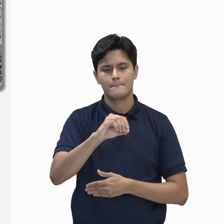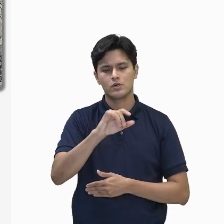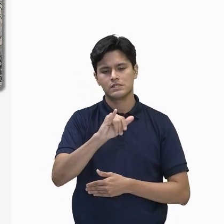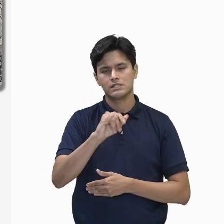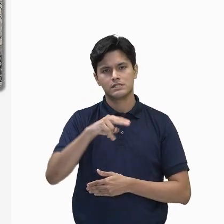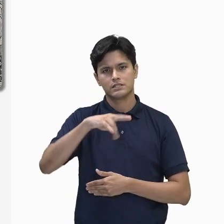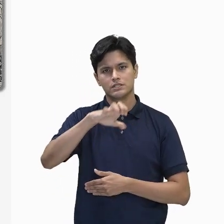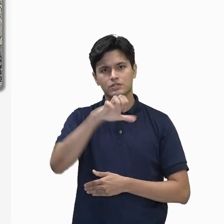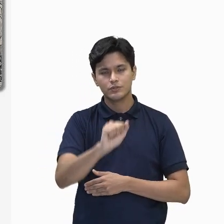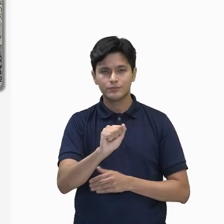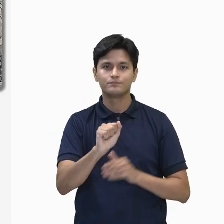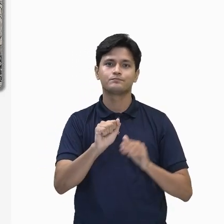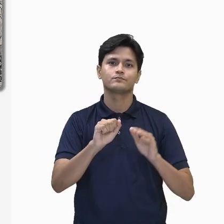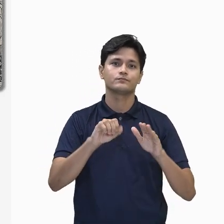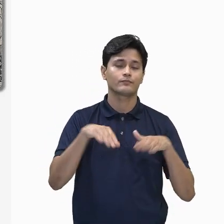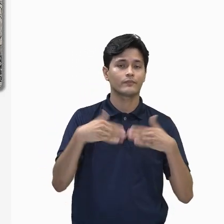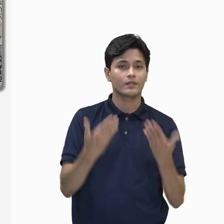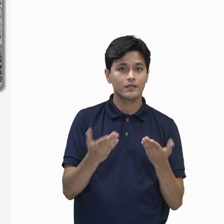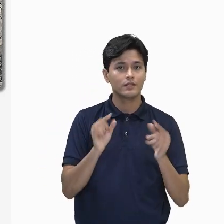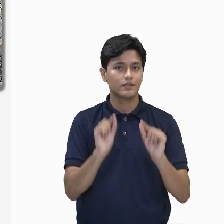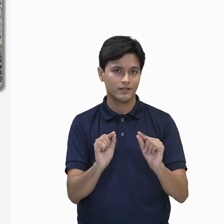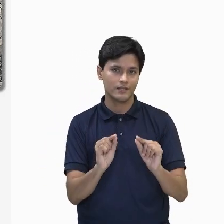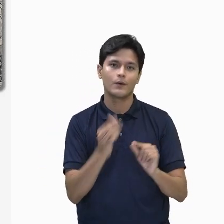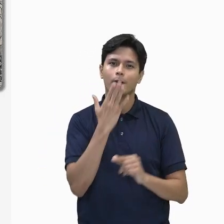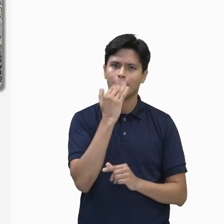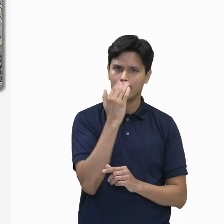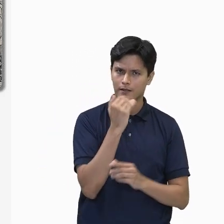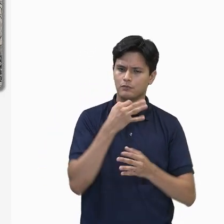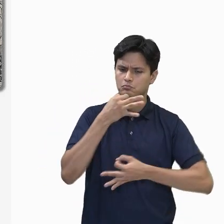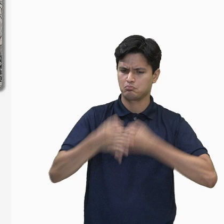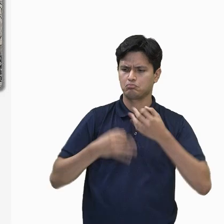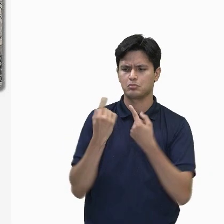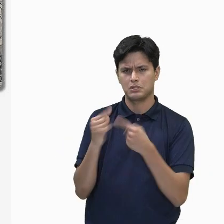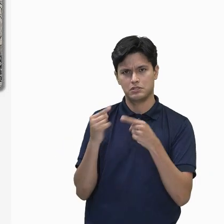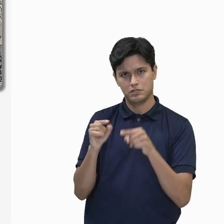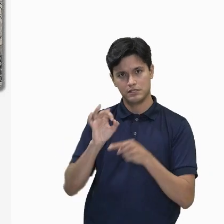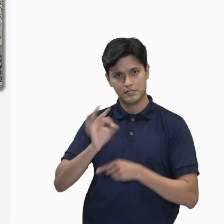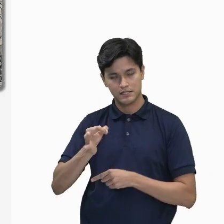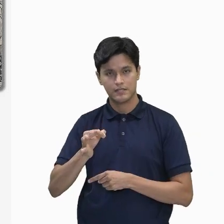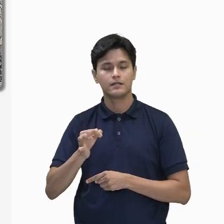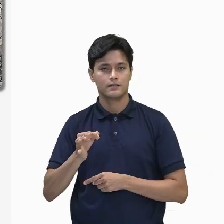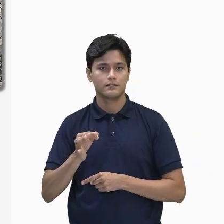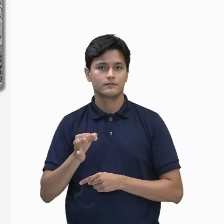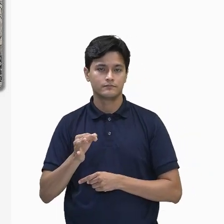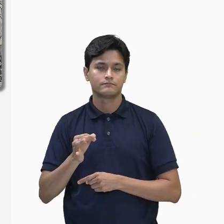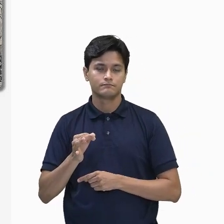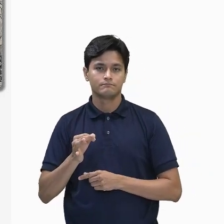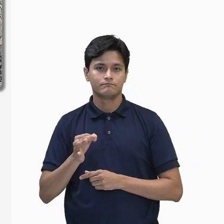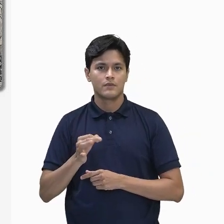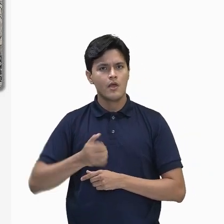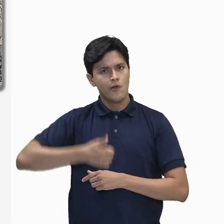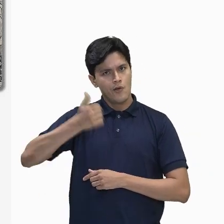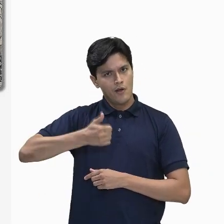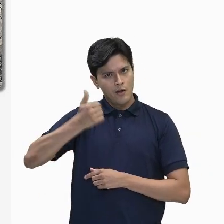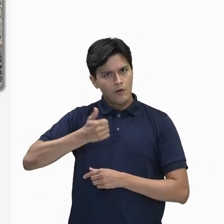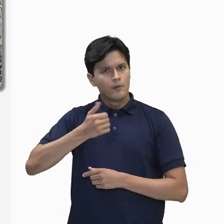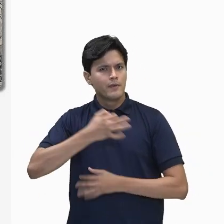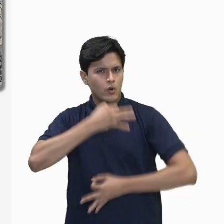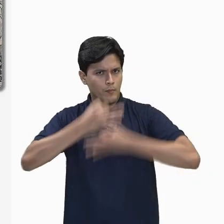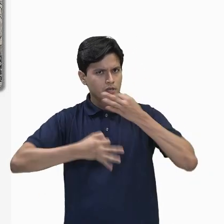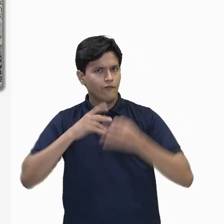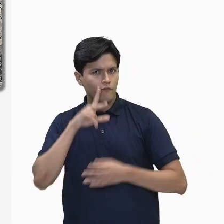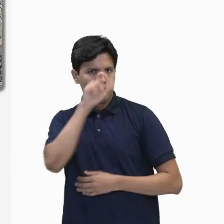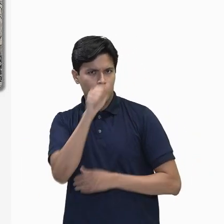ele faz essa crítica aí, tá bom? Essa é a primeira bomba de Nietzsche, né?